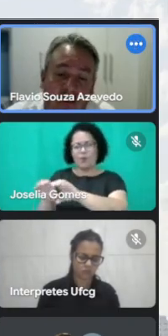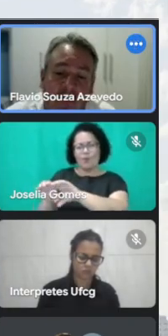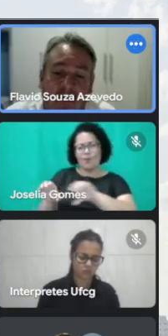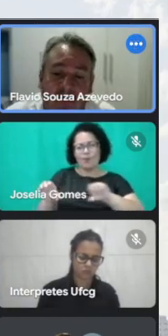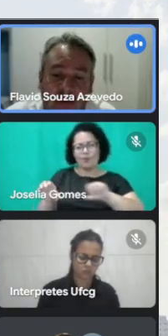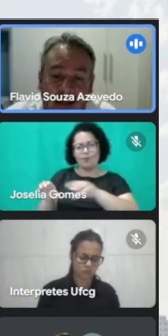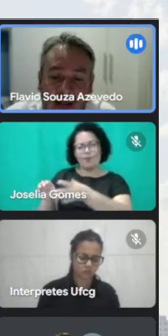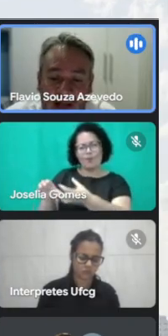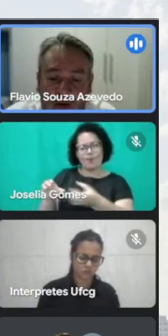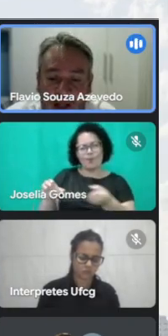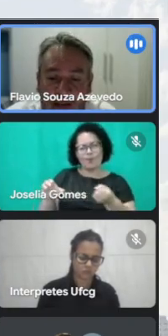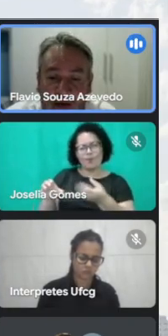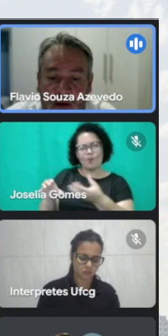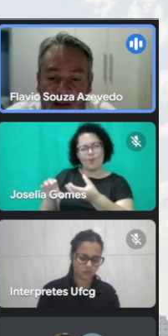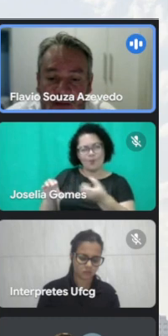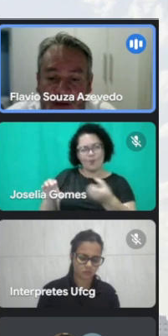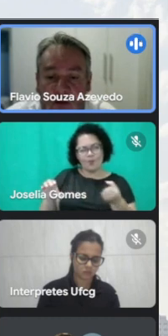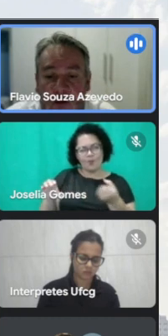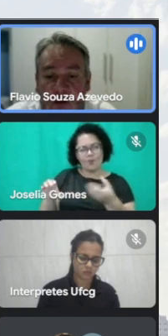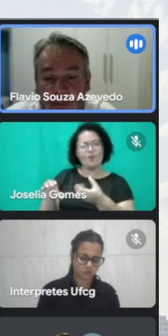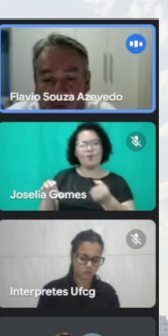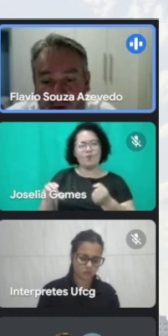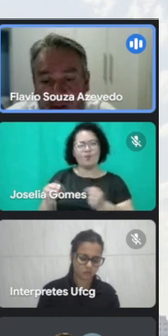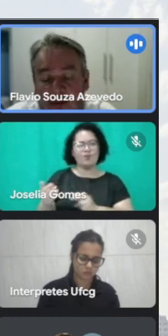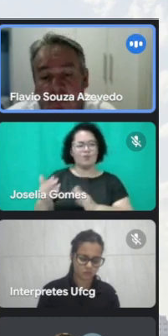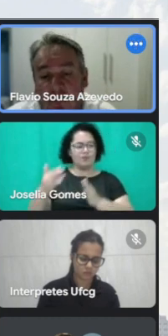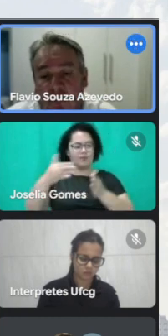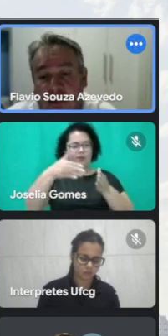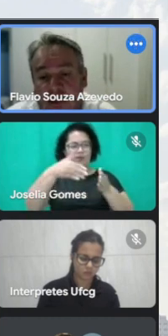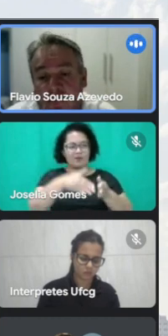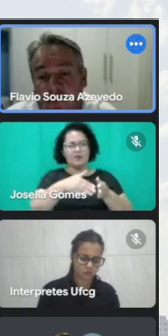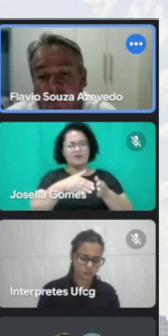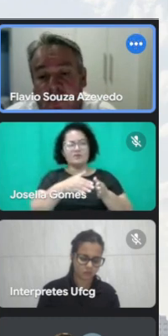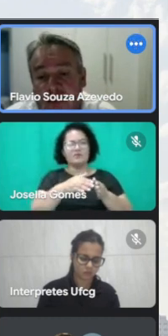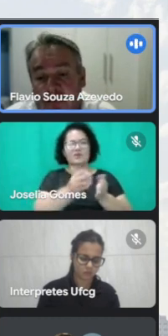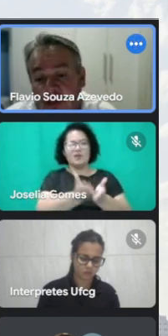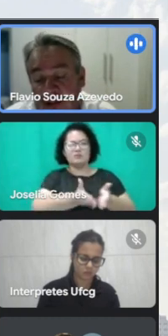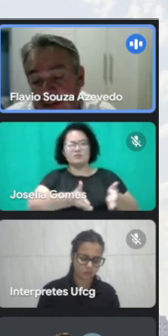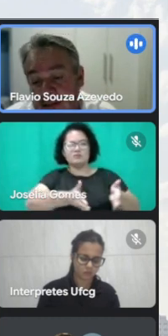parque, é direcionada para o reservatório. Depois, né,